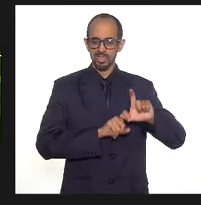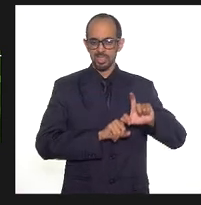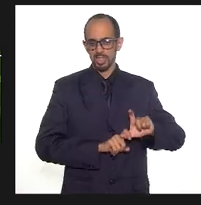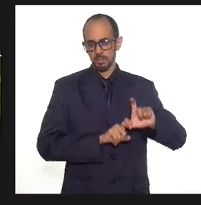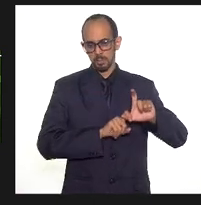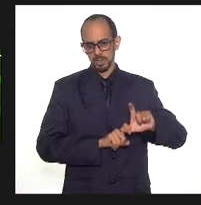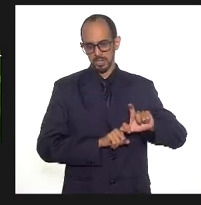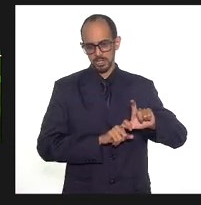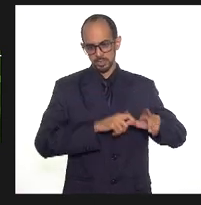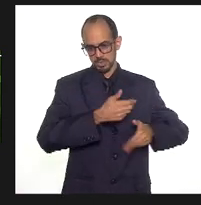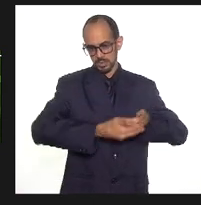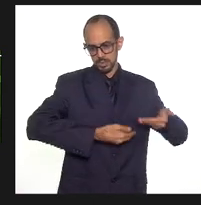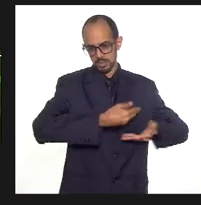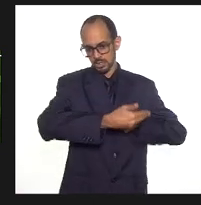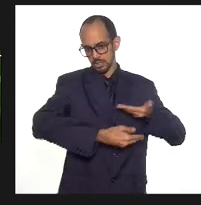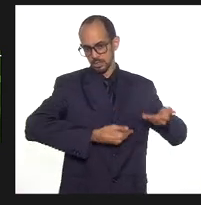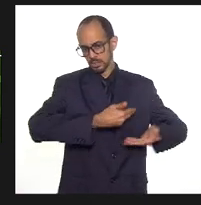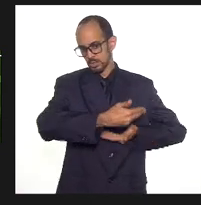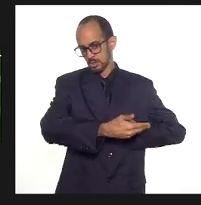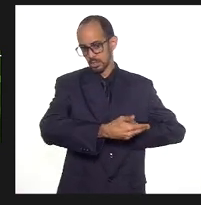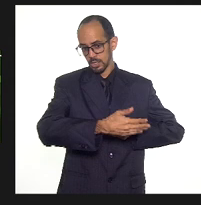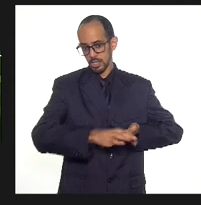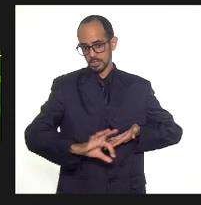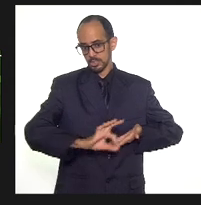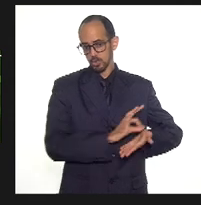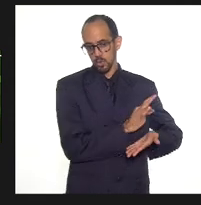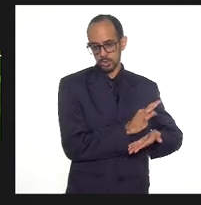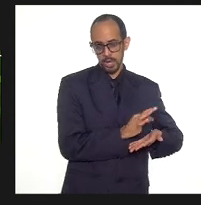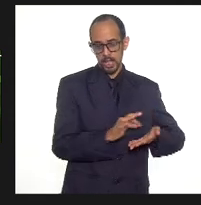contratos a partir dos quais nós